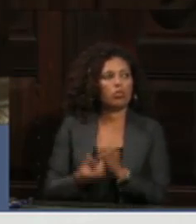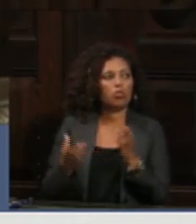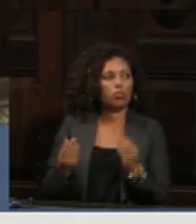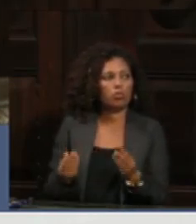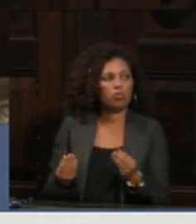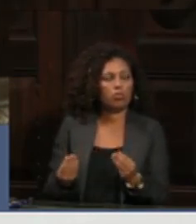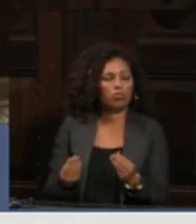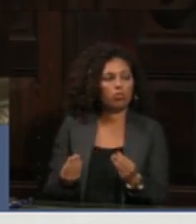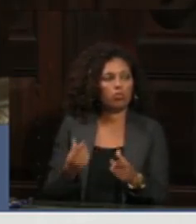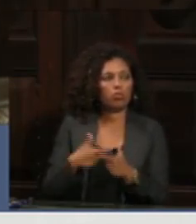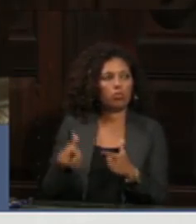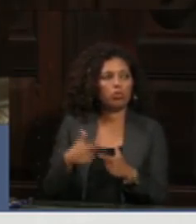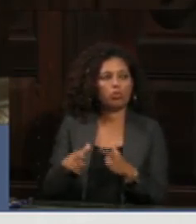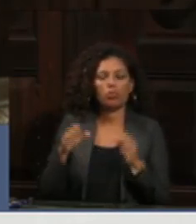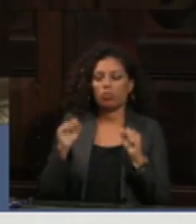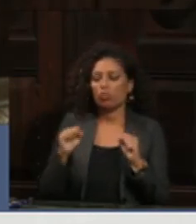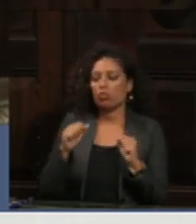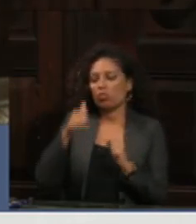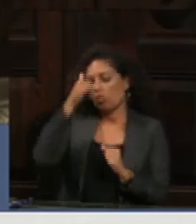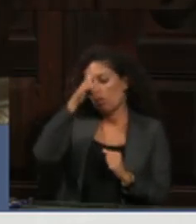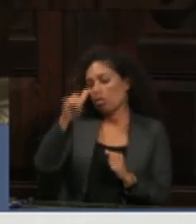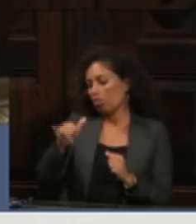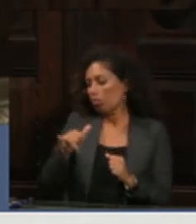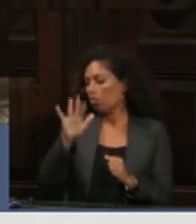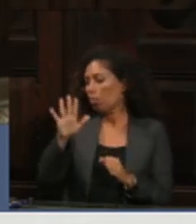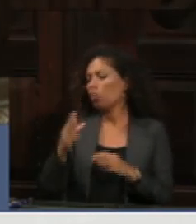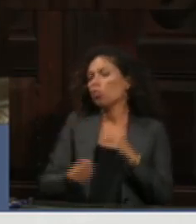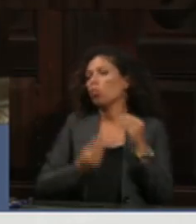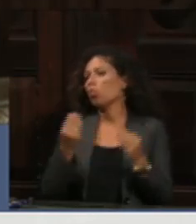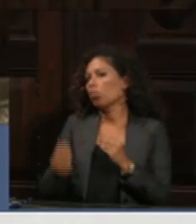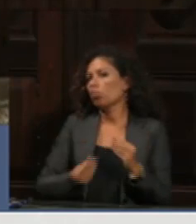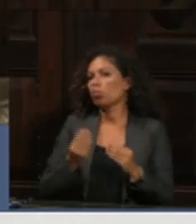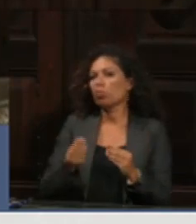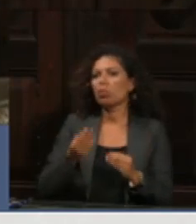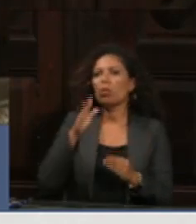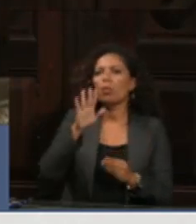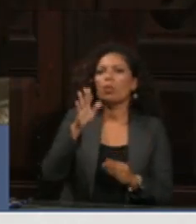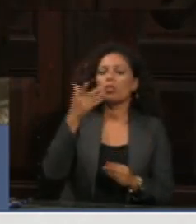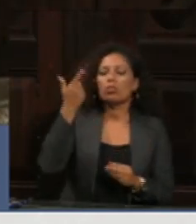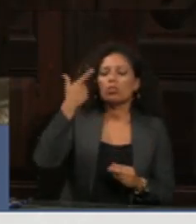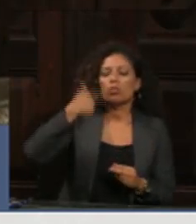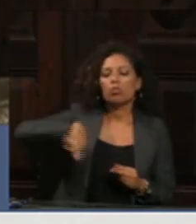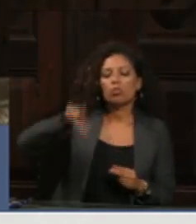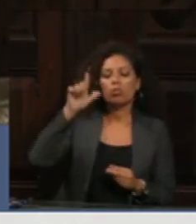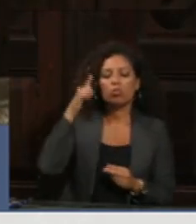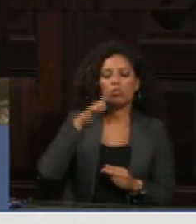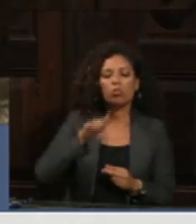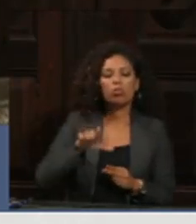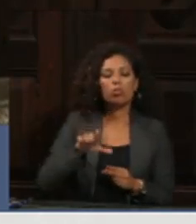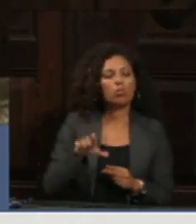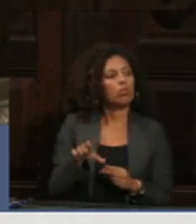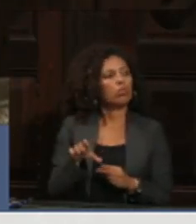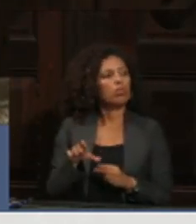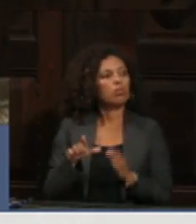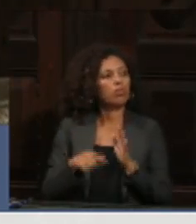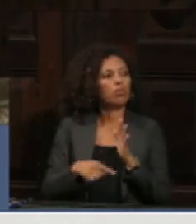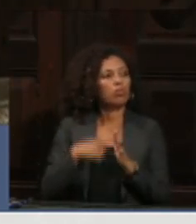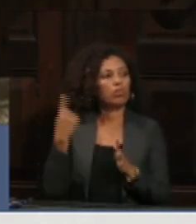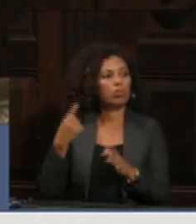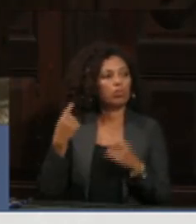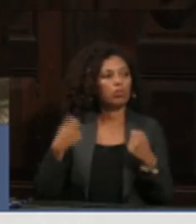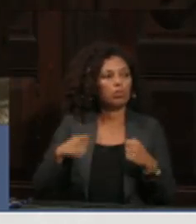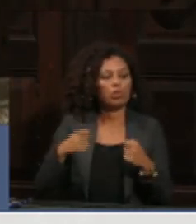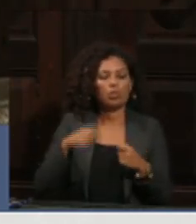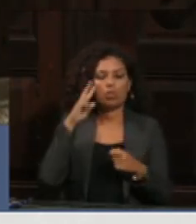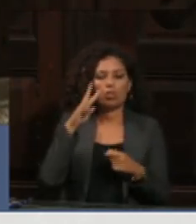dessas tragédias poderiam ser evitadas. Mas para a gente chegar nessa afirmação, a gente primeiro precisa